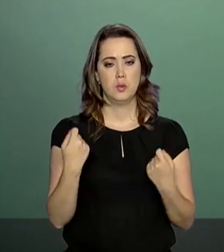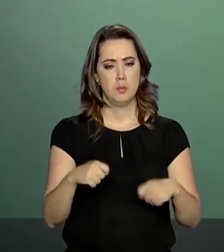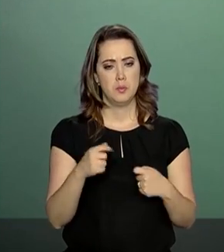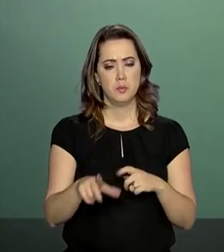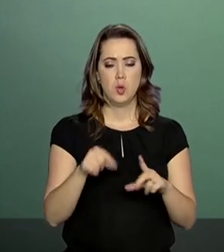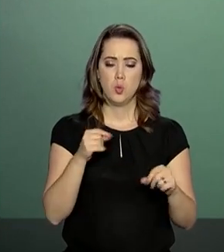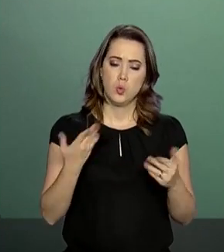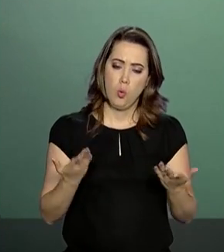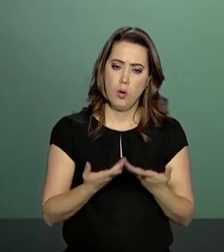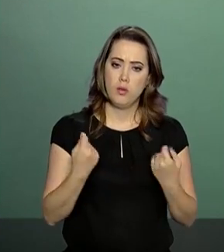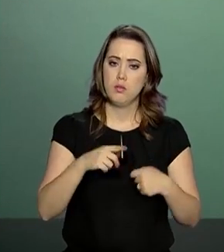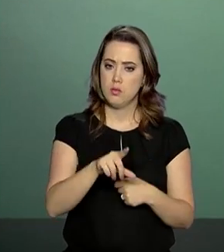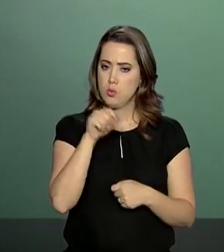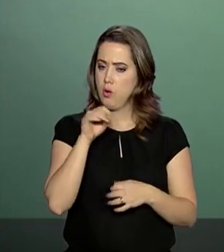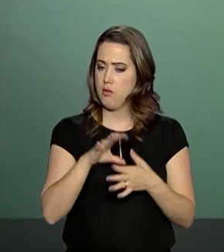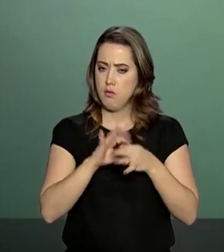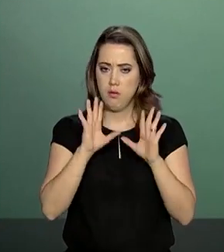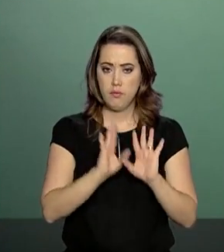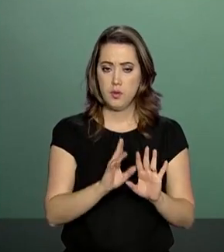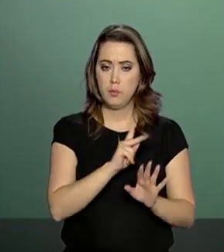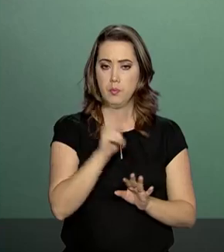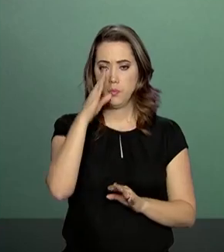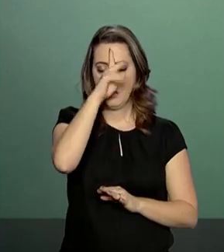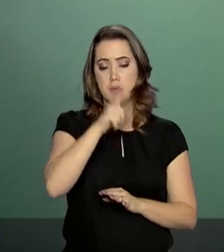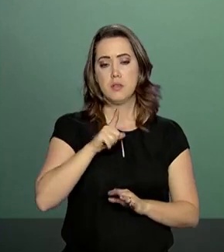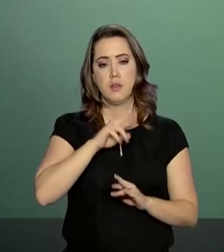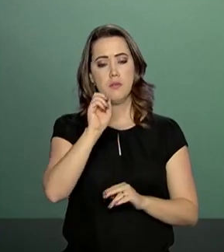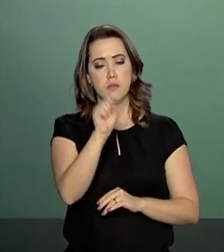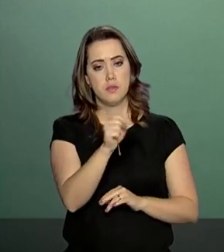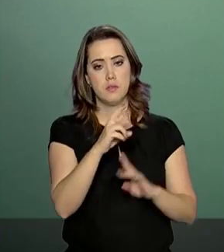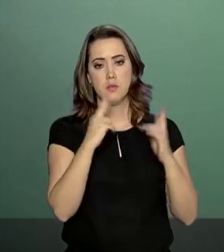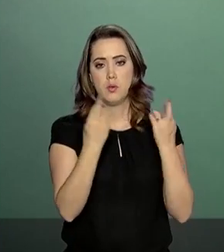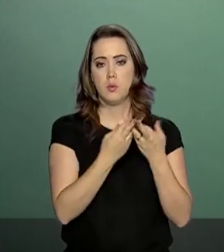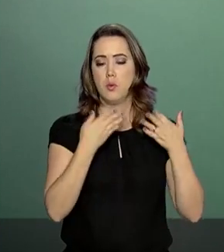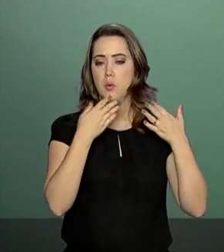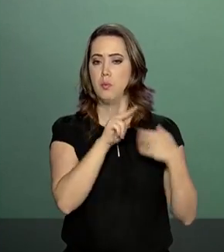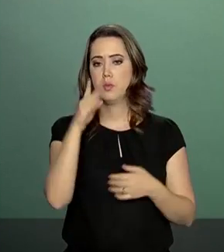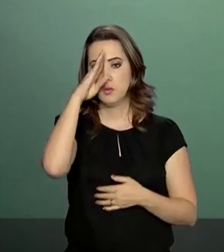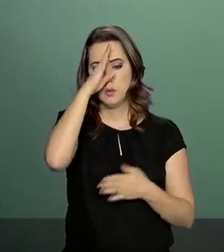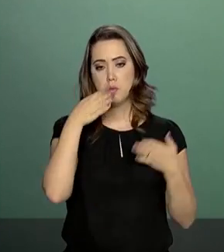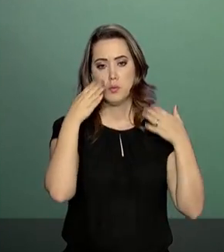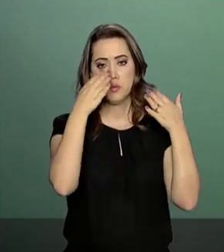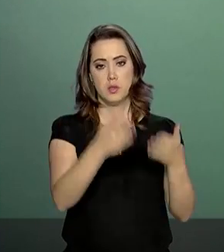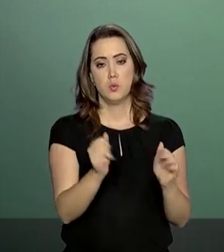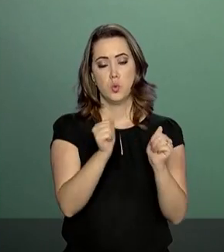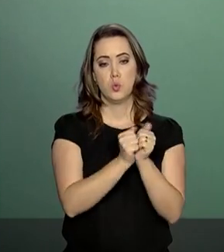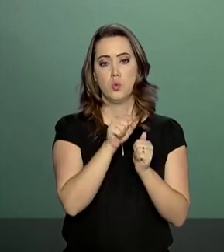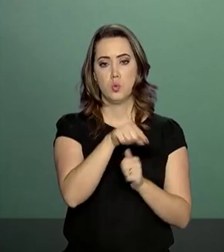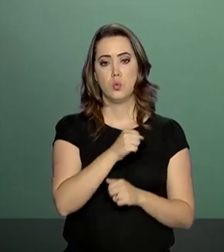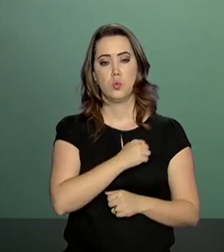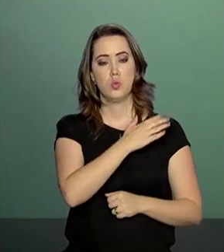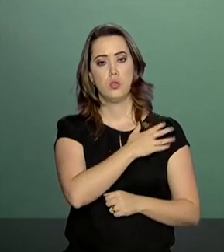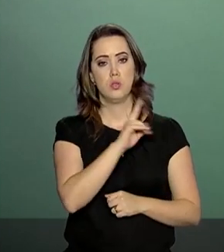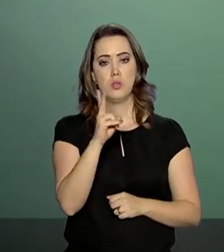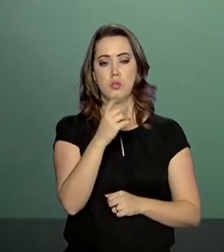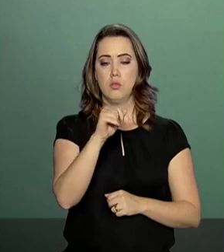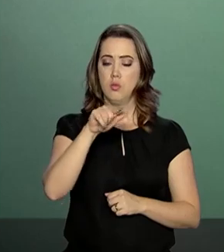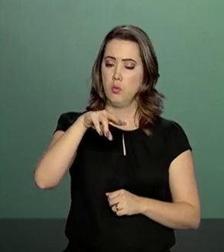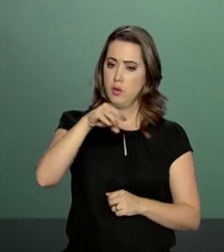ser decididas mas houve sim uma reunião o presidente participou dessa reunião estiveram juntos o general Heleno o ministro